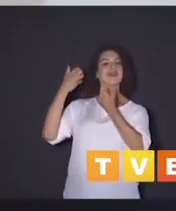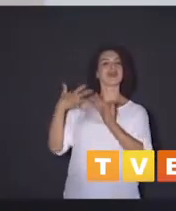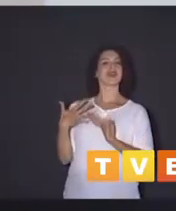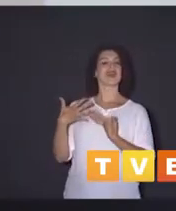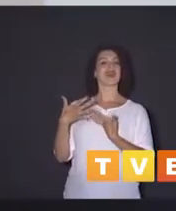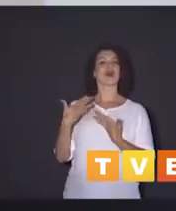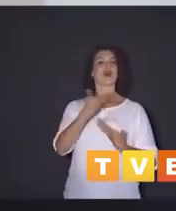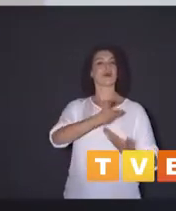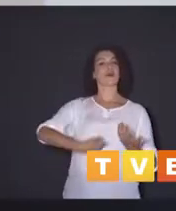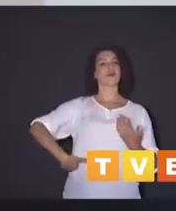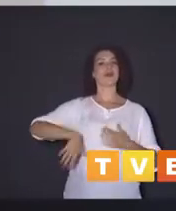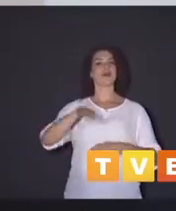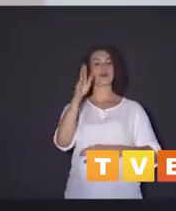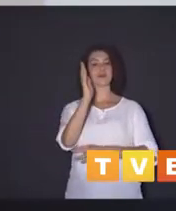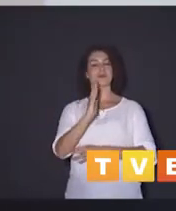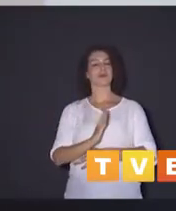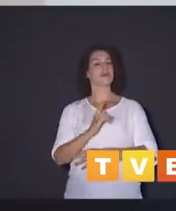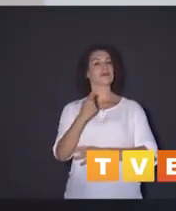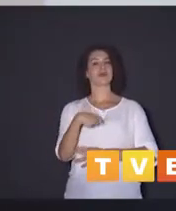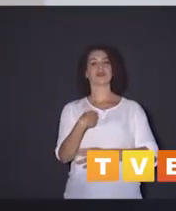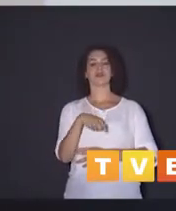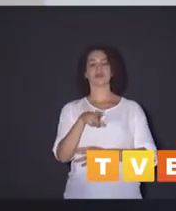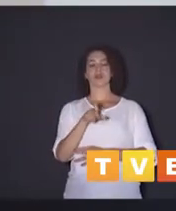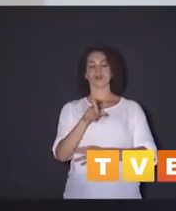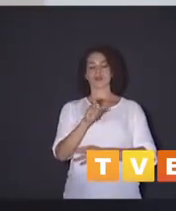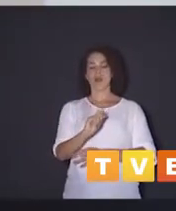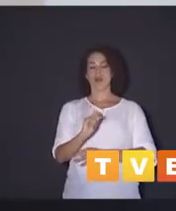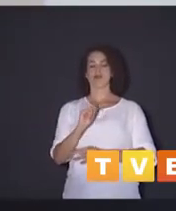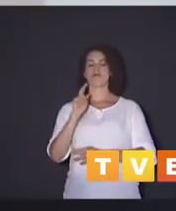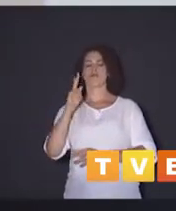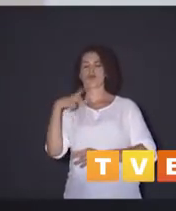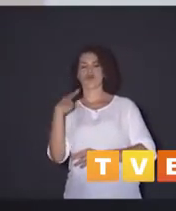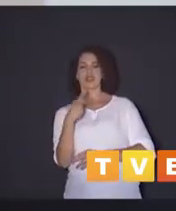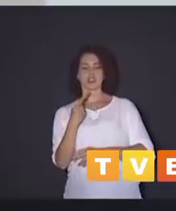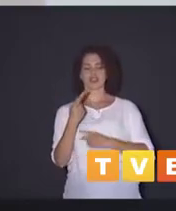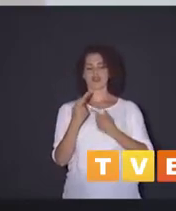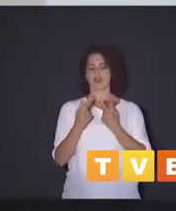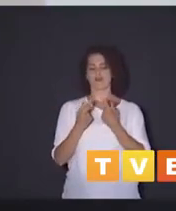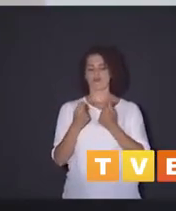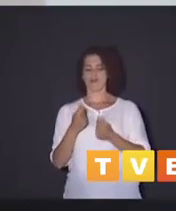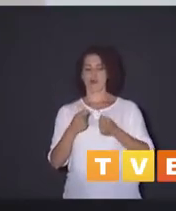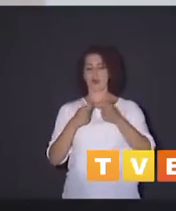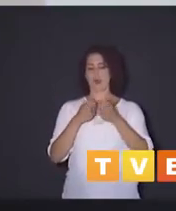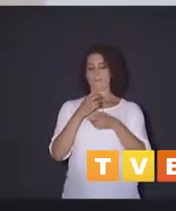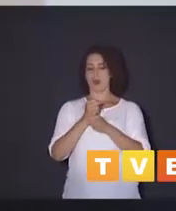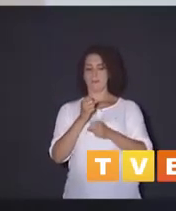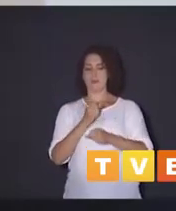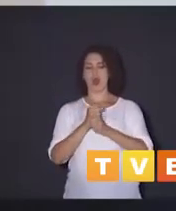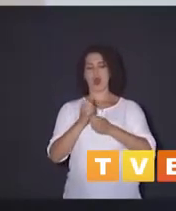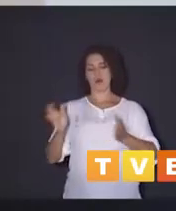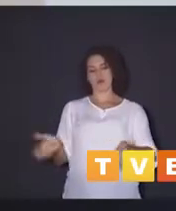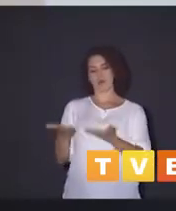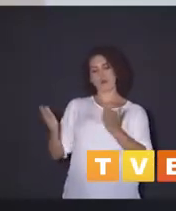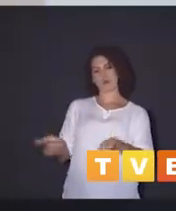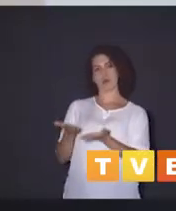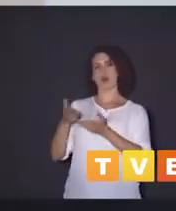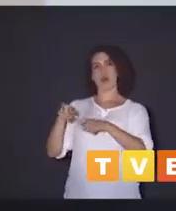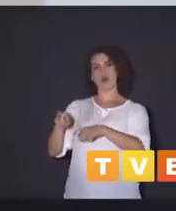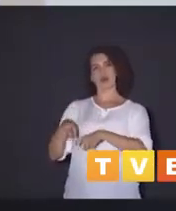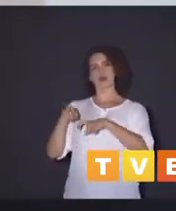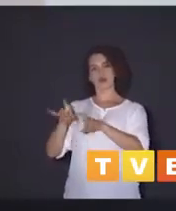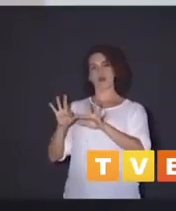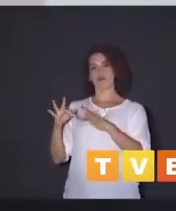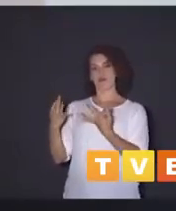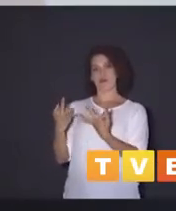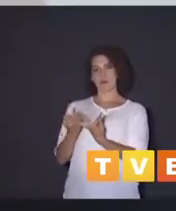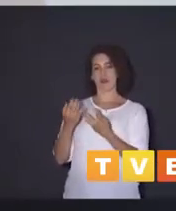ele precisa além de ter ações políticas do orçamento que incentiva esse segmento social chamada agricultura familiar que